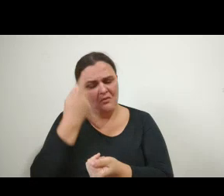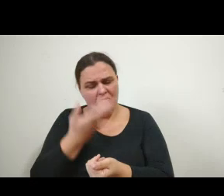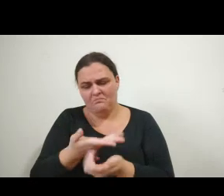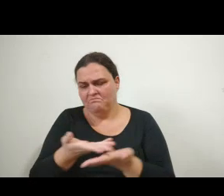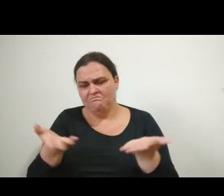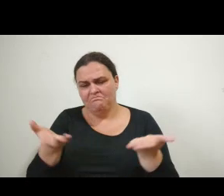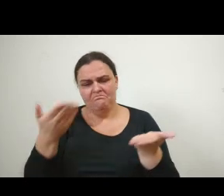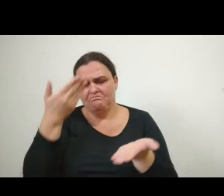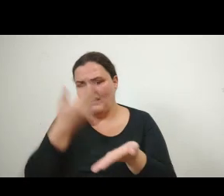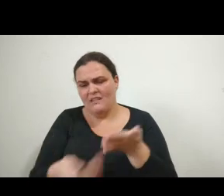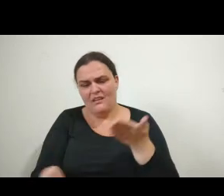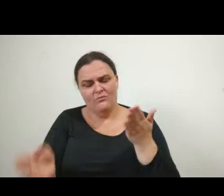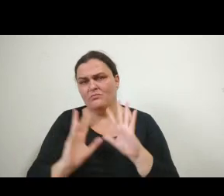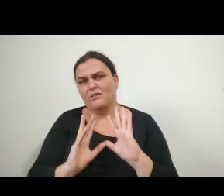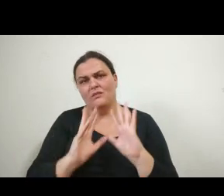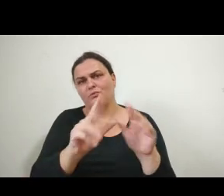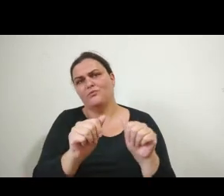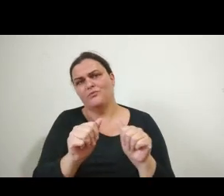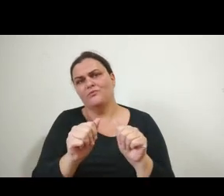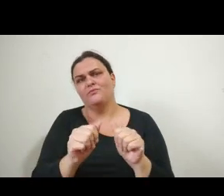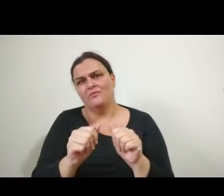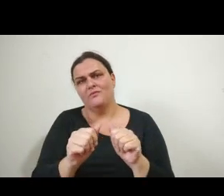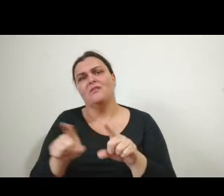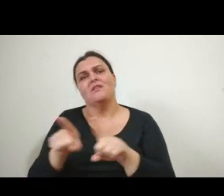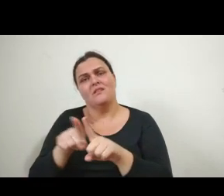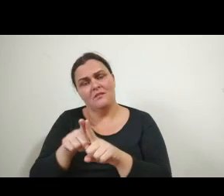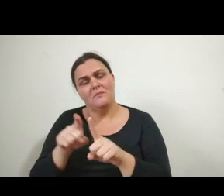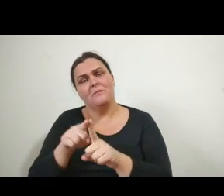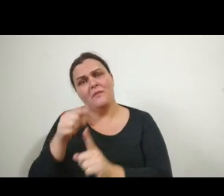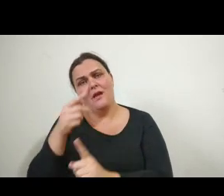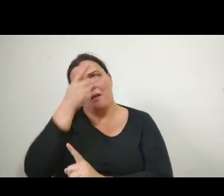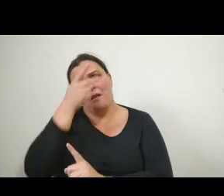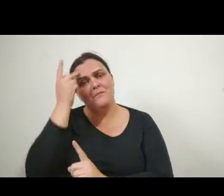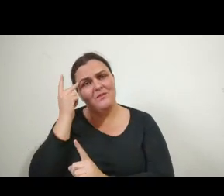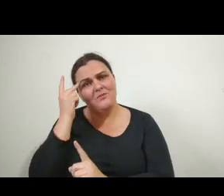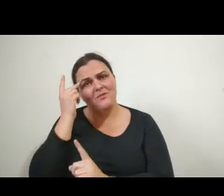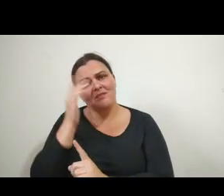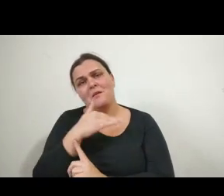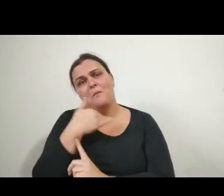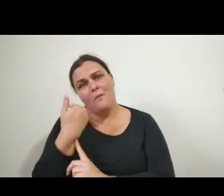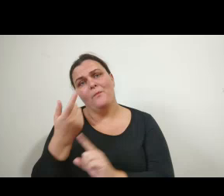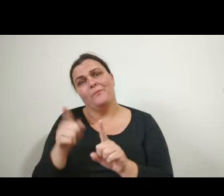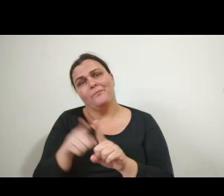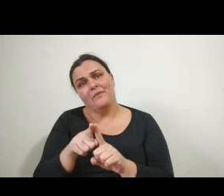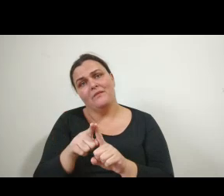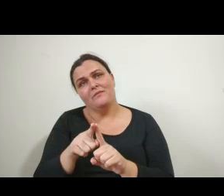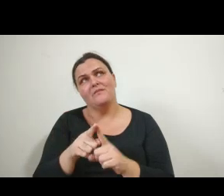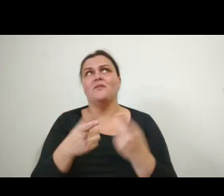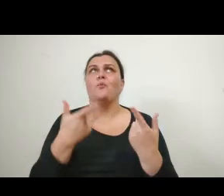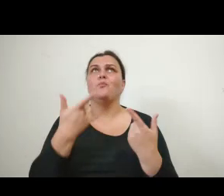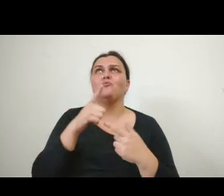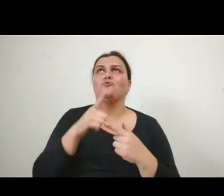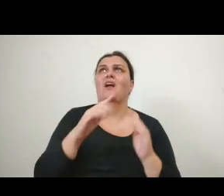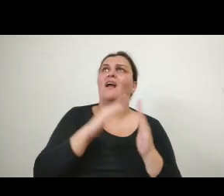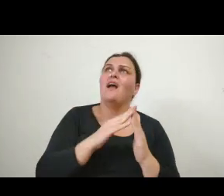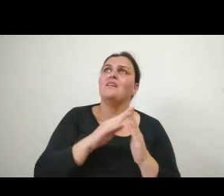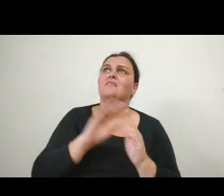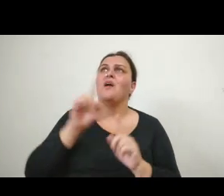né, perda de vidas humanas, né, pessoas ficaram desabrigadas, e também perda de vidas humanas. E como eu